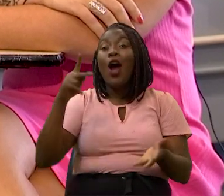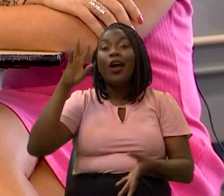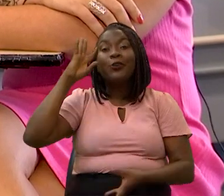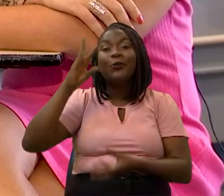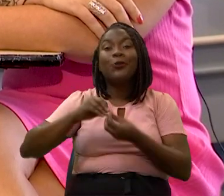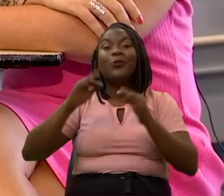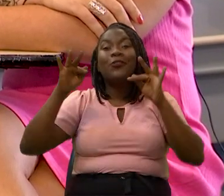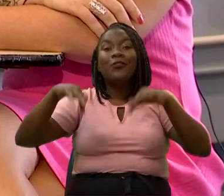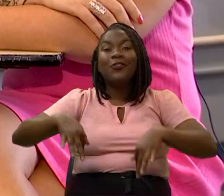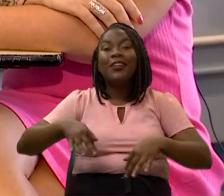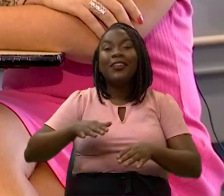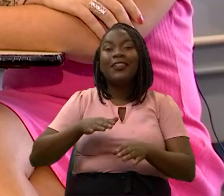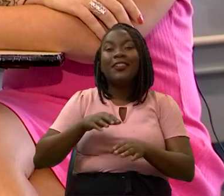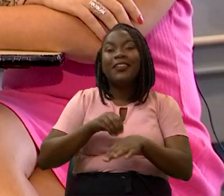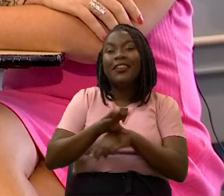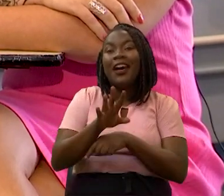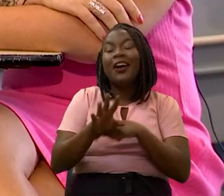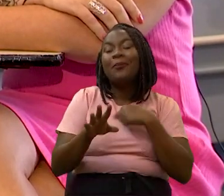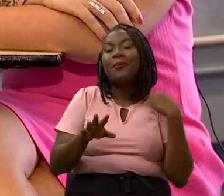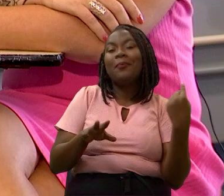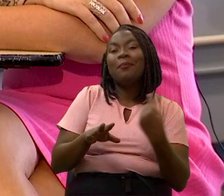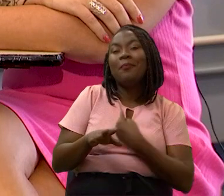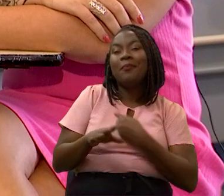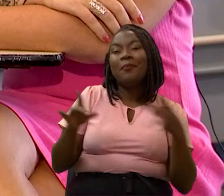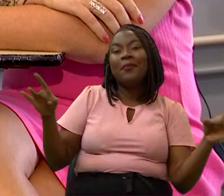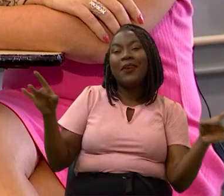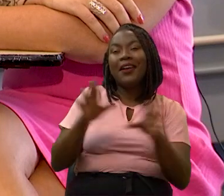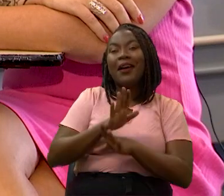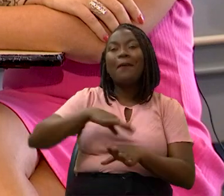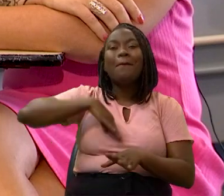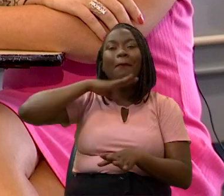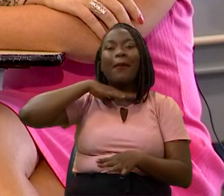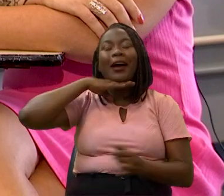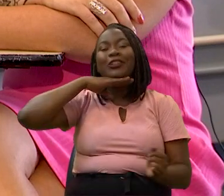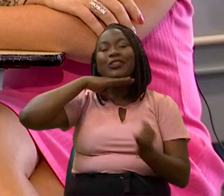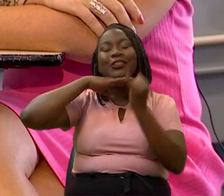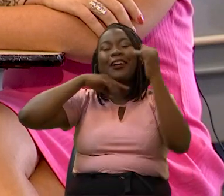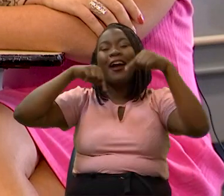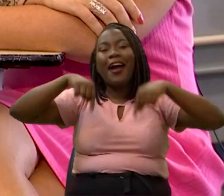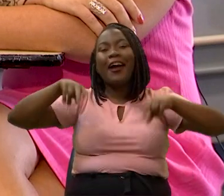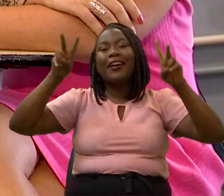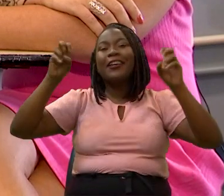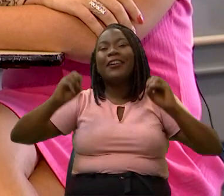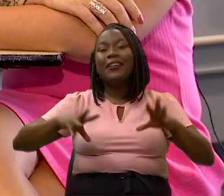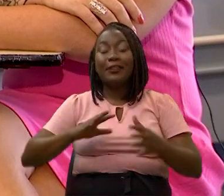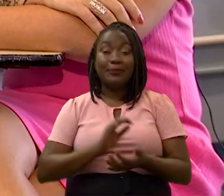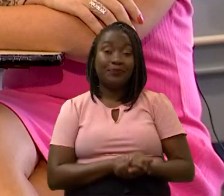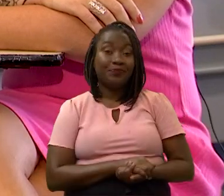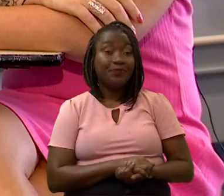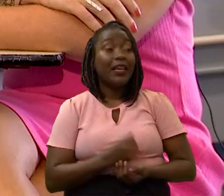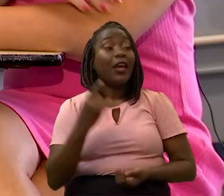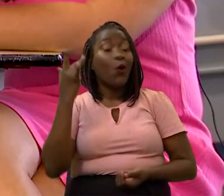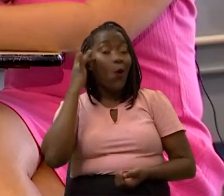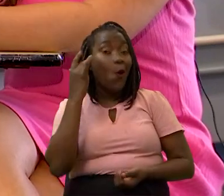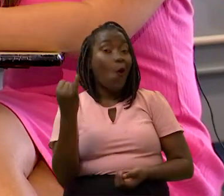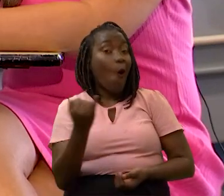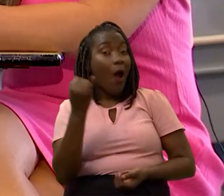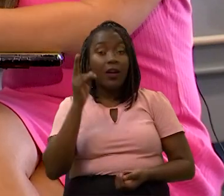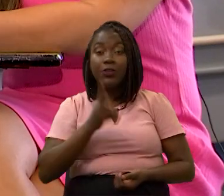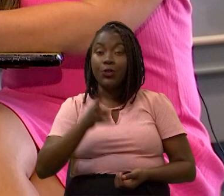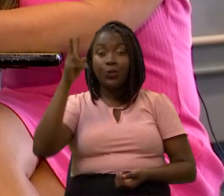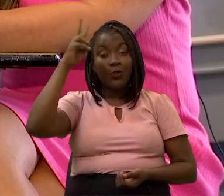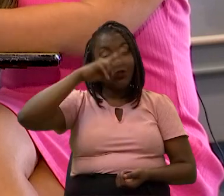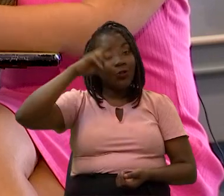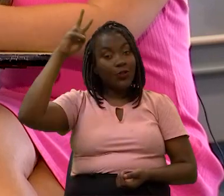Quais são suas considerações finais para a gente encerrar esse bate-papo importante aqui sobre educação? Eu acho que é